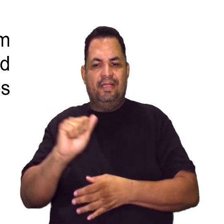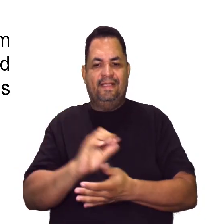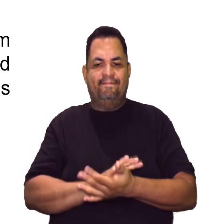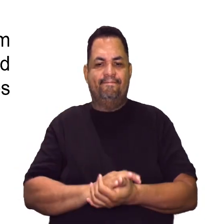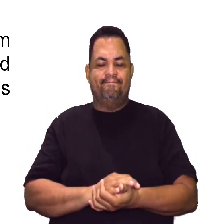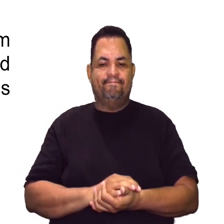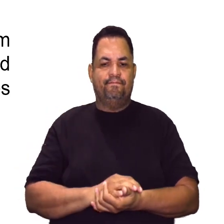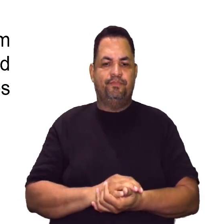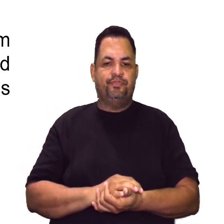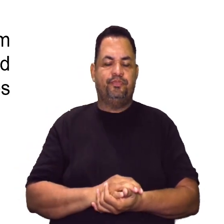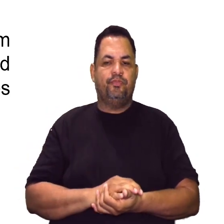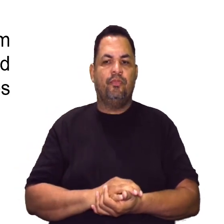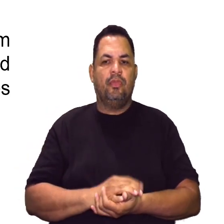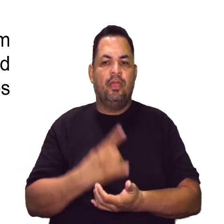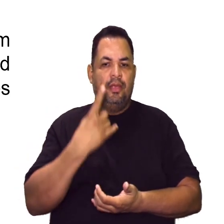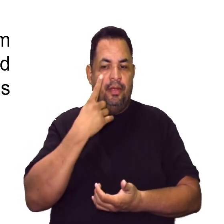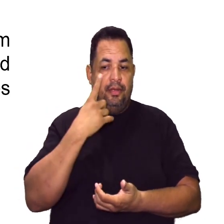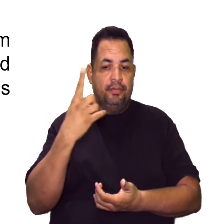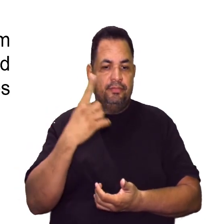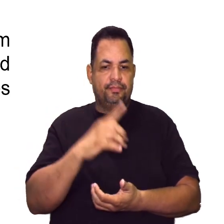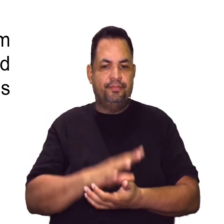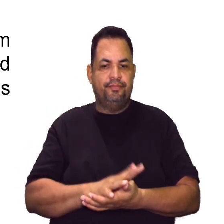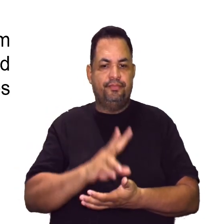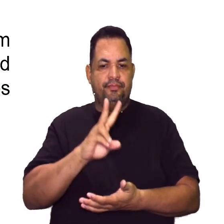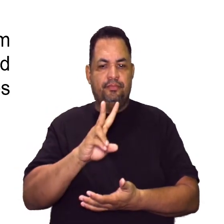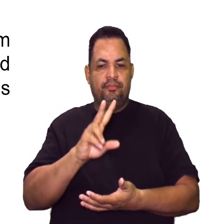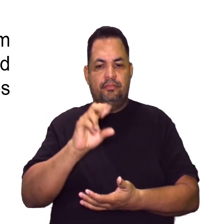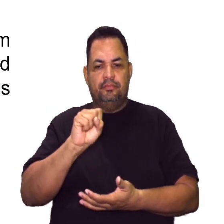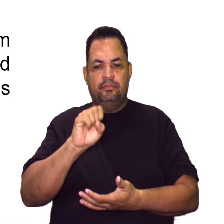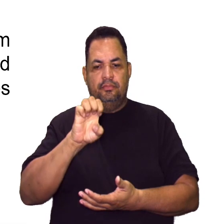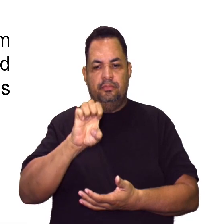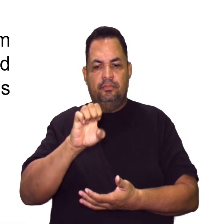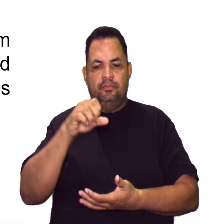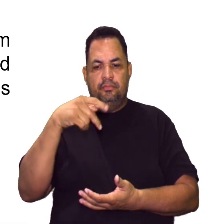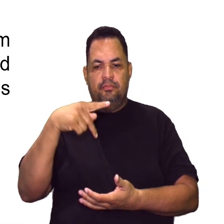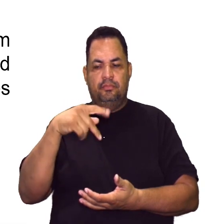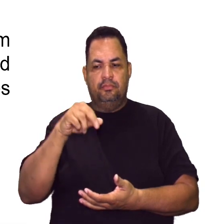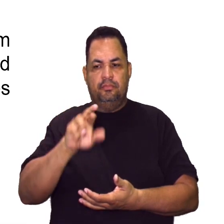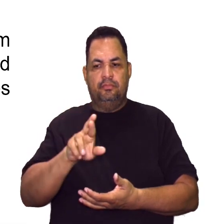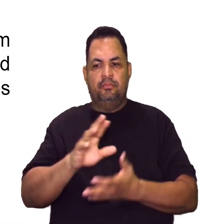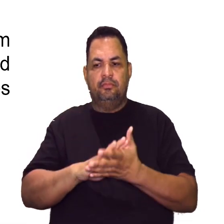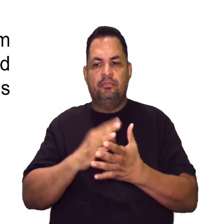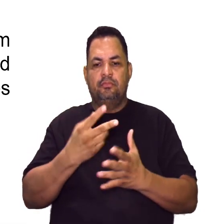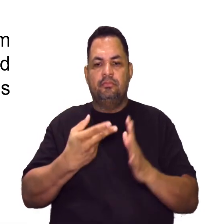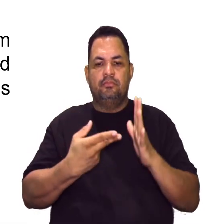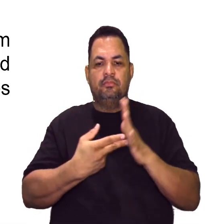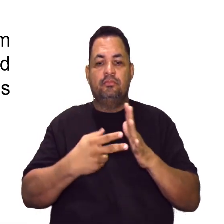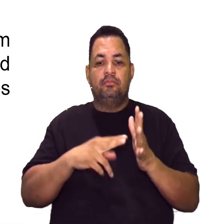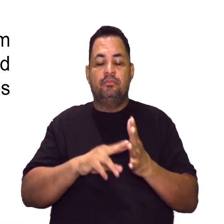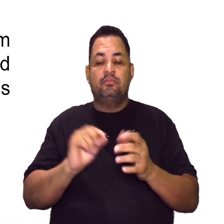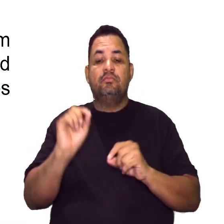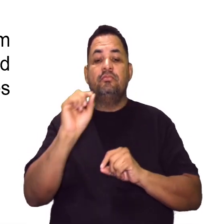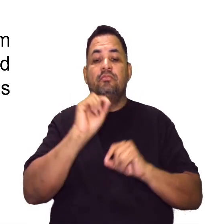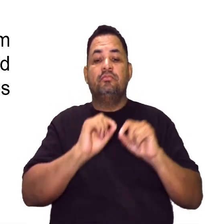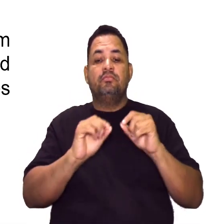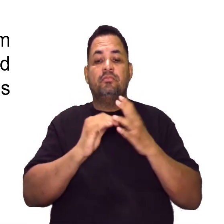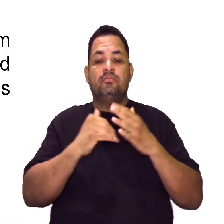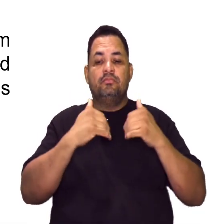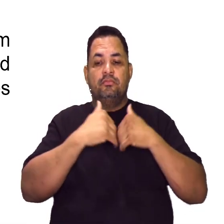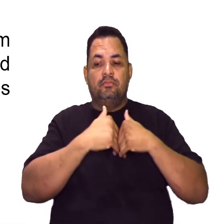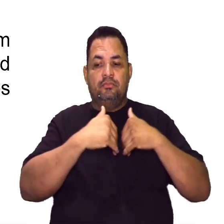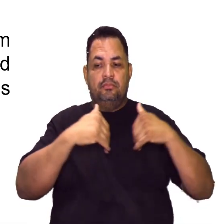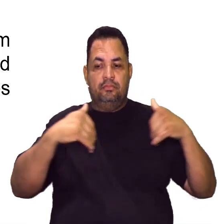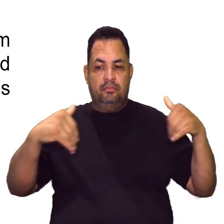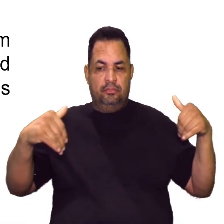do inglês. Então, VS é PR, em inglês significa dizer que